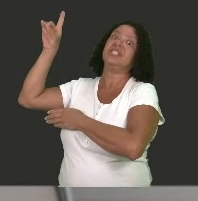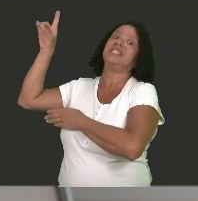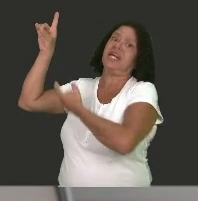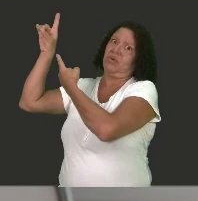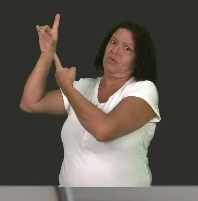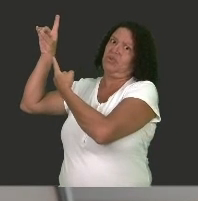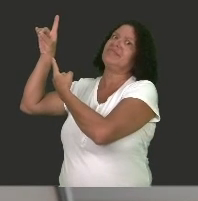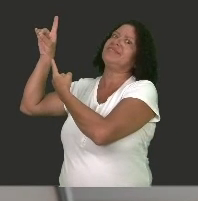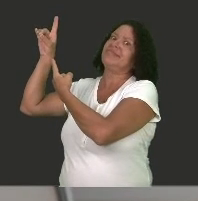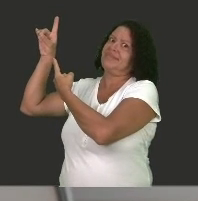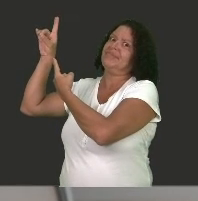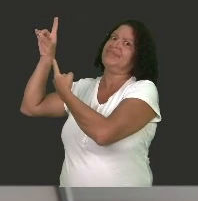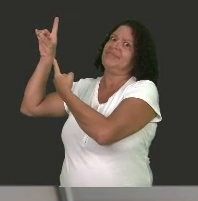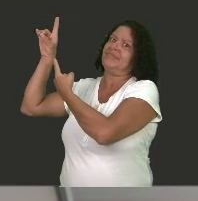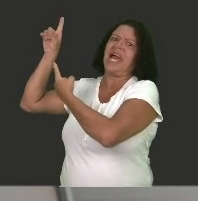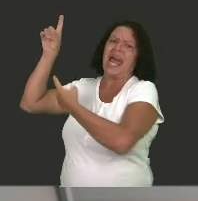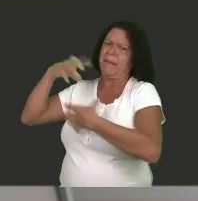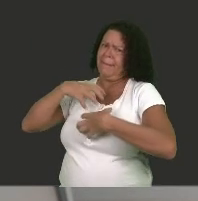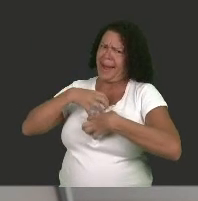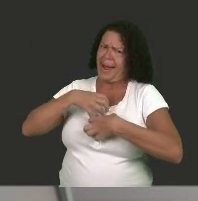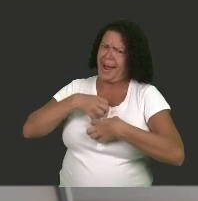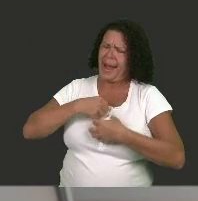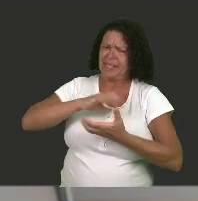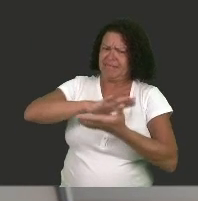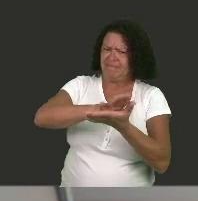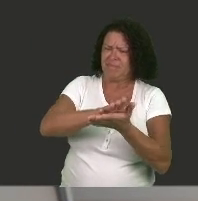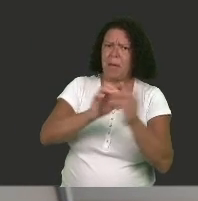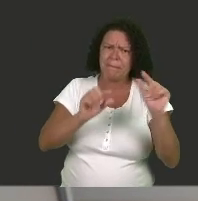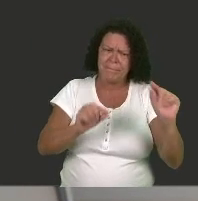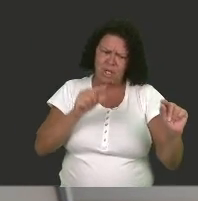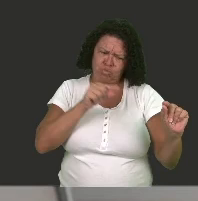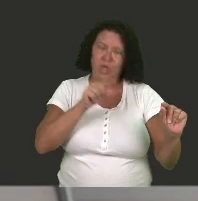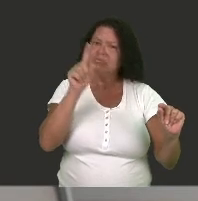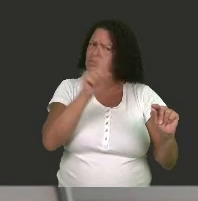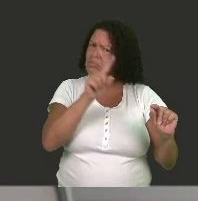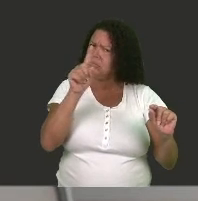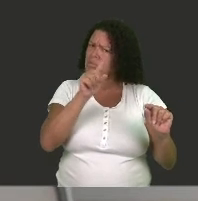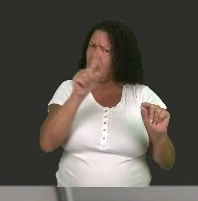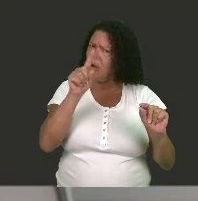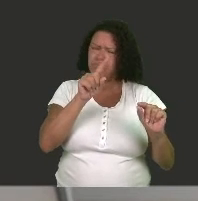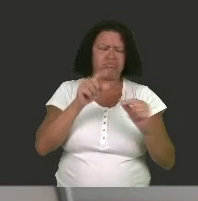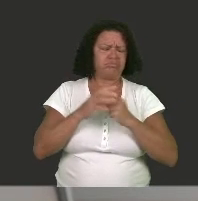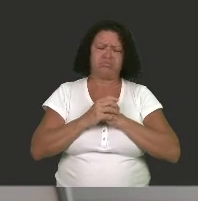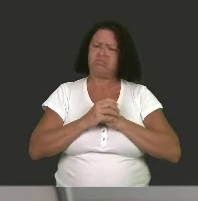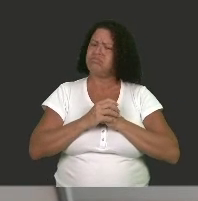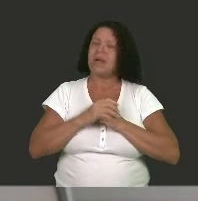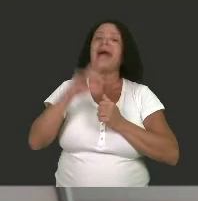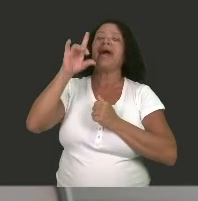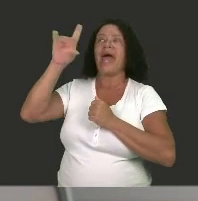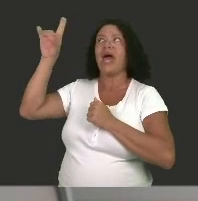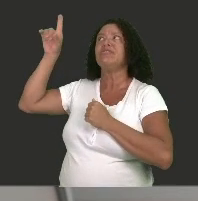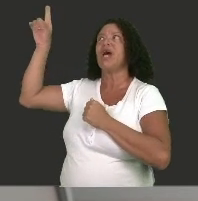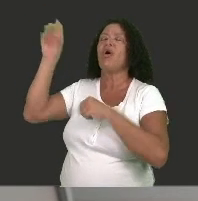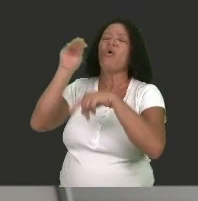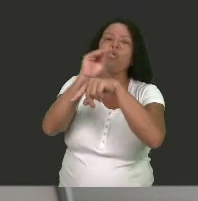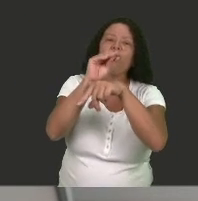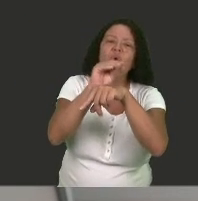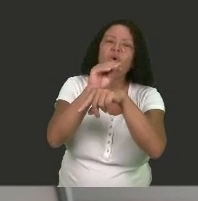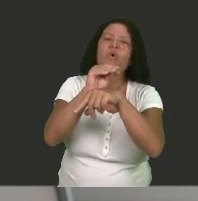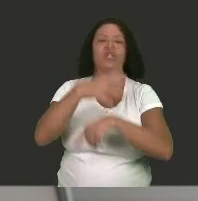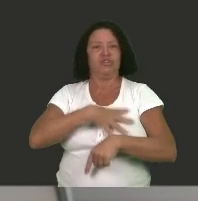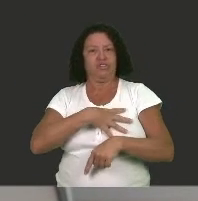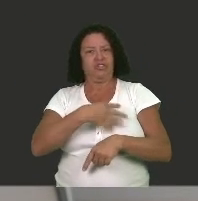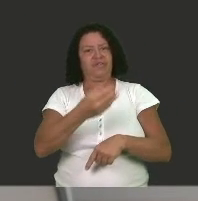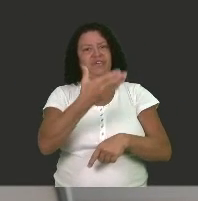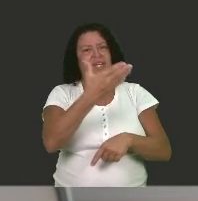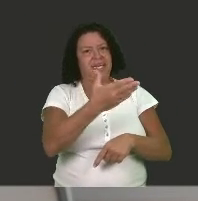que esmaga os seres menores, os seres pequenos. Não, é um Deus que cuida dos seus filhos.